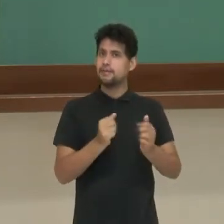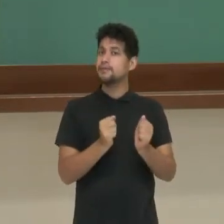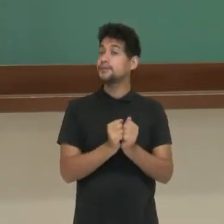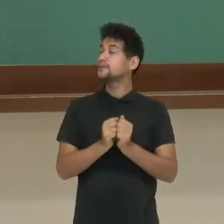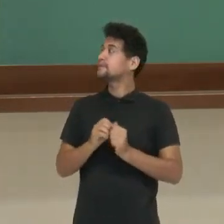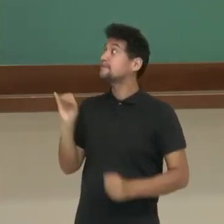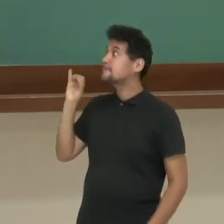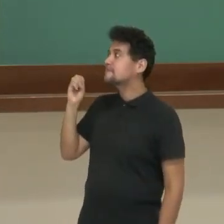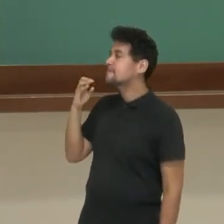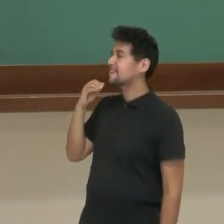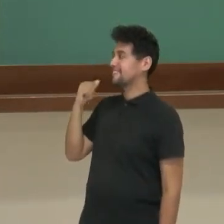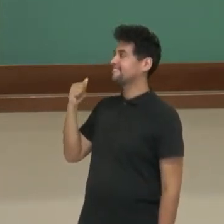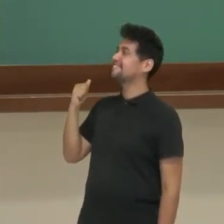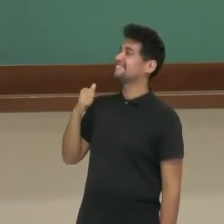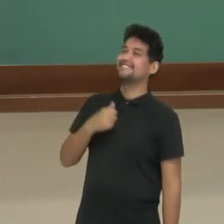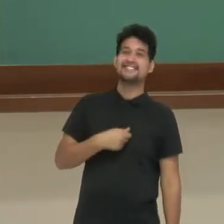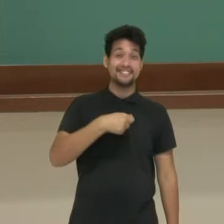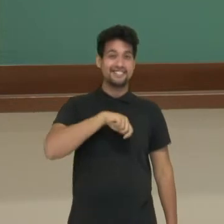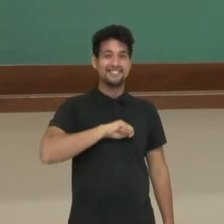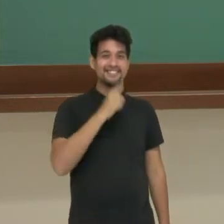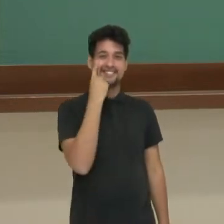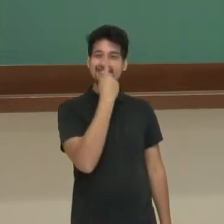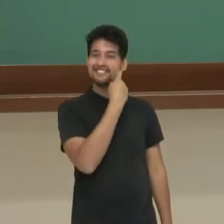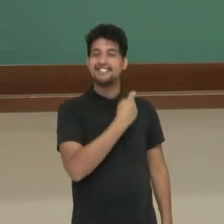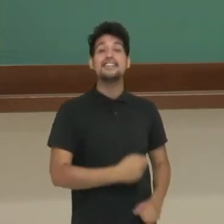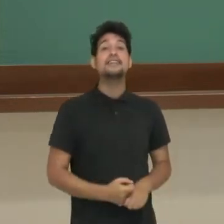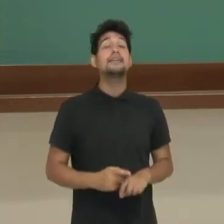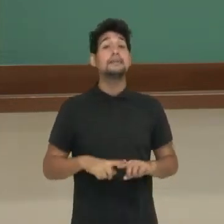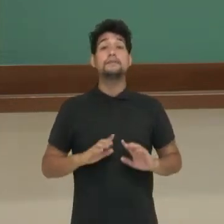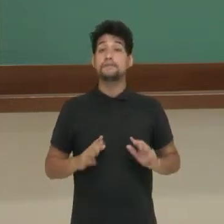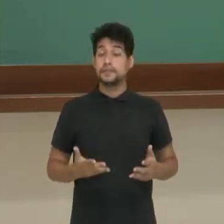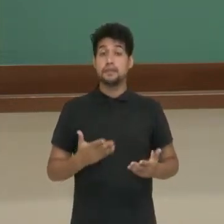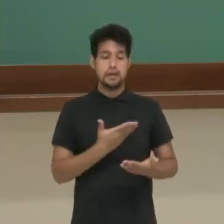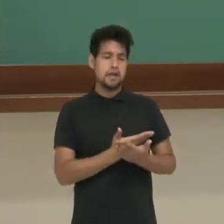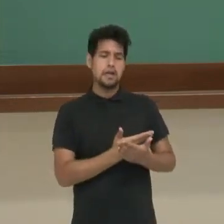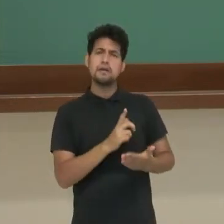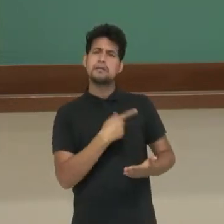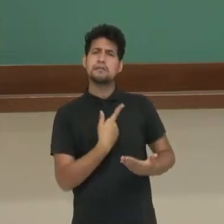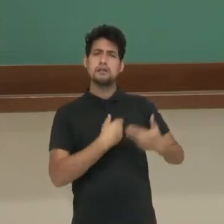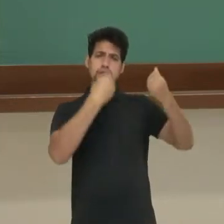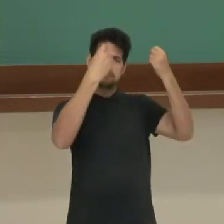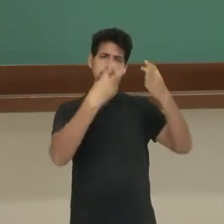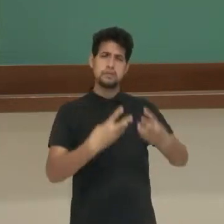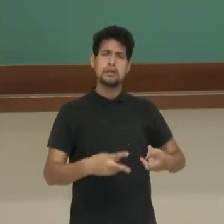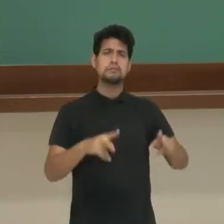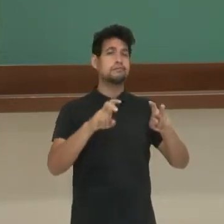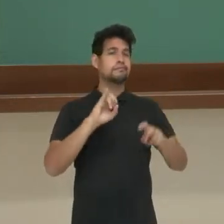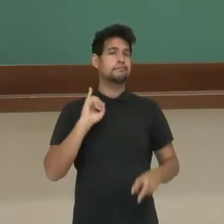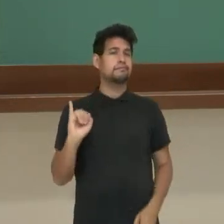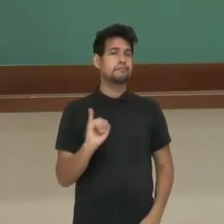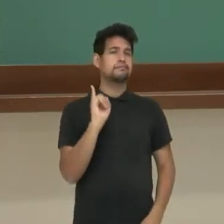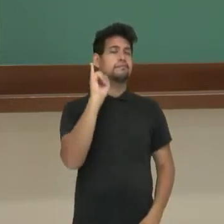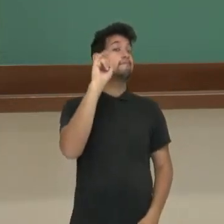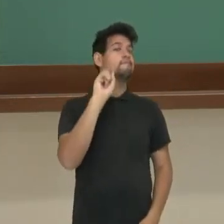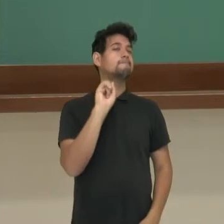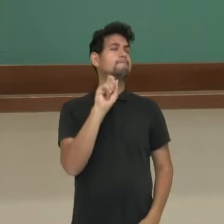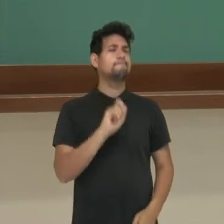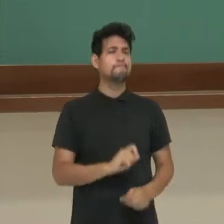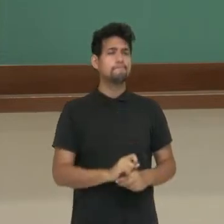o Kelvin. Tudo bem, Kelvin? Muito bem. Então, nesta aula que nós vamos falar então, sobre uma coisa muito importante, né, do ponto de